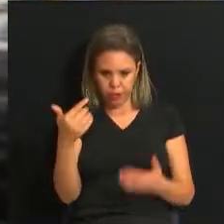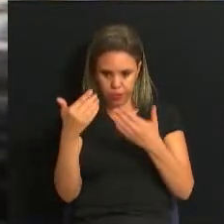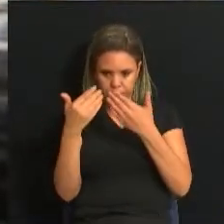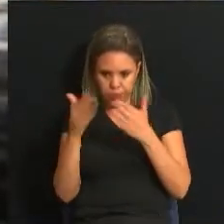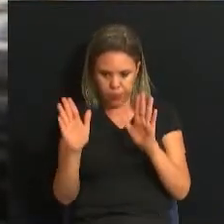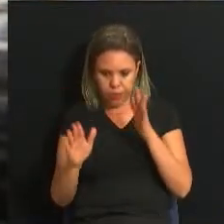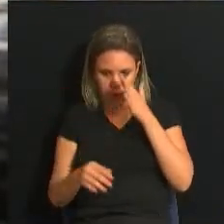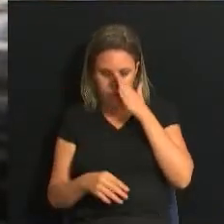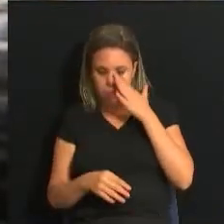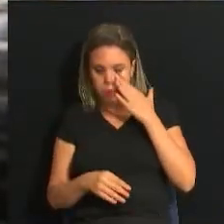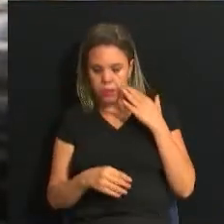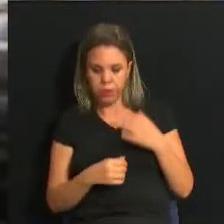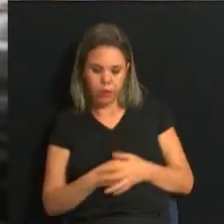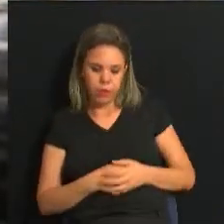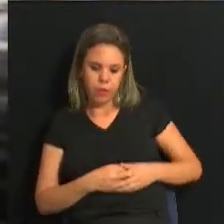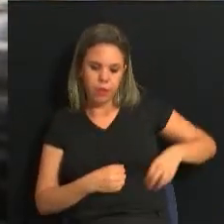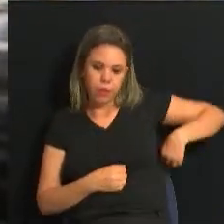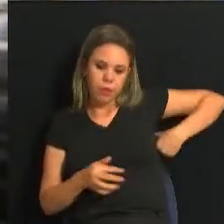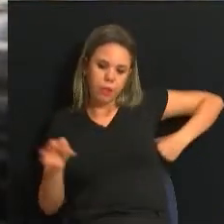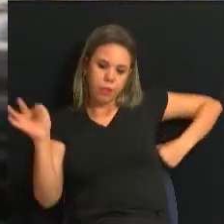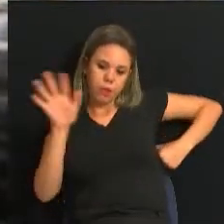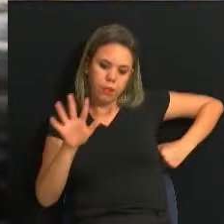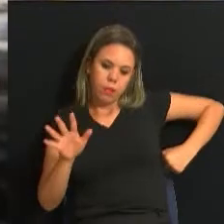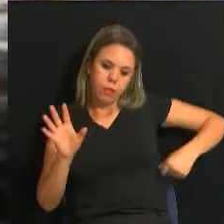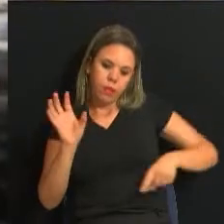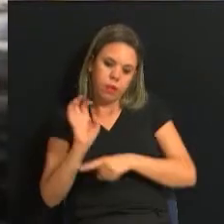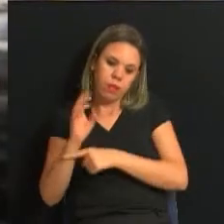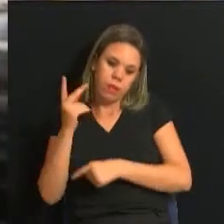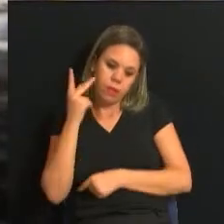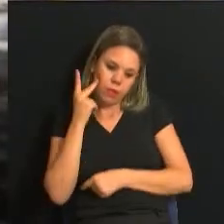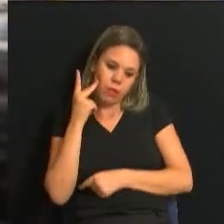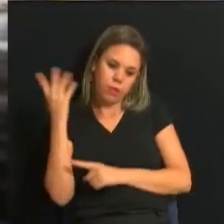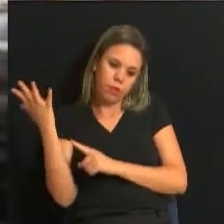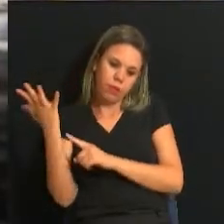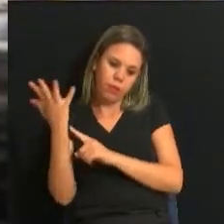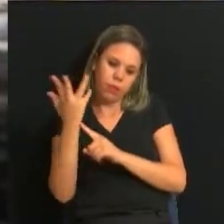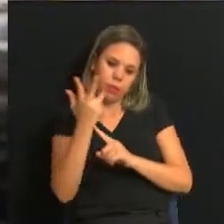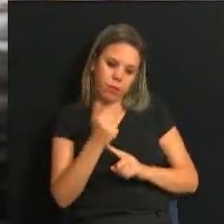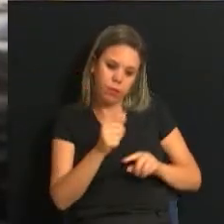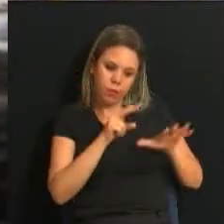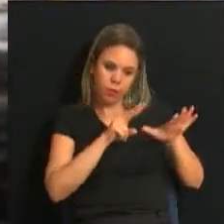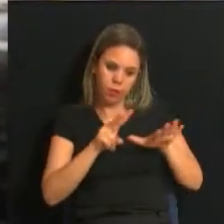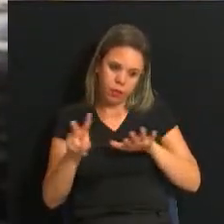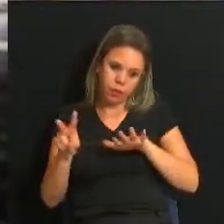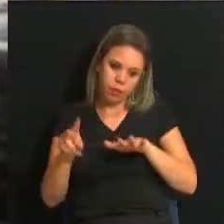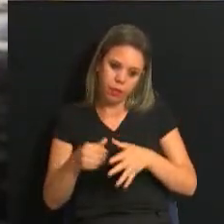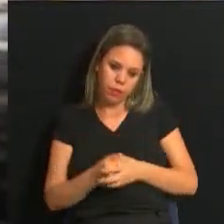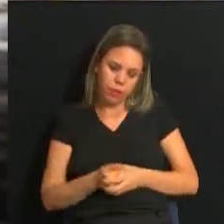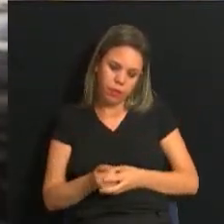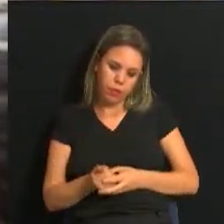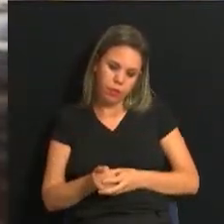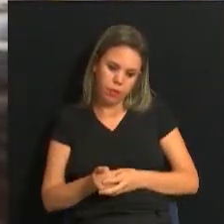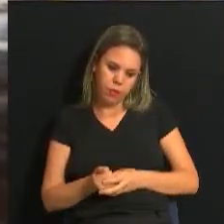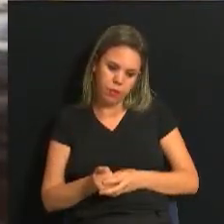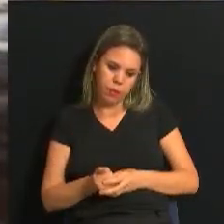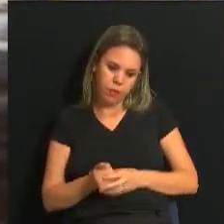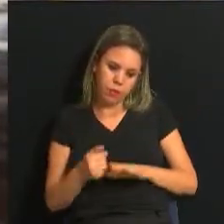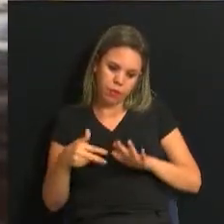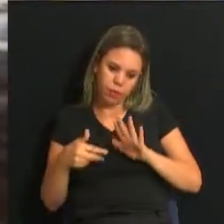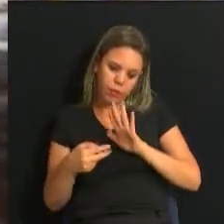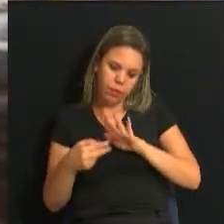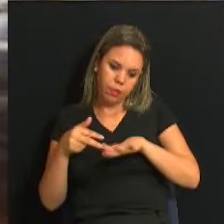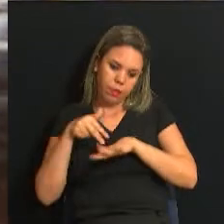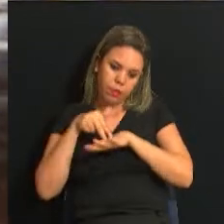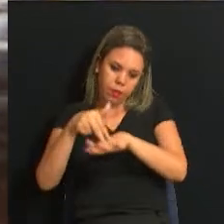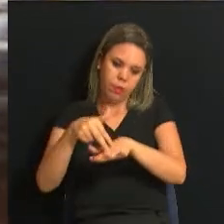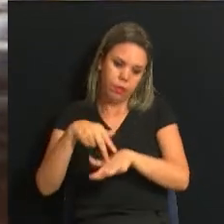as efemérides, né, da Universidade Estadual de Campinas com arte, com uma semana dedicada a apresentações artísticas,